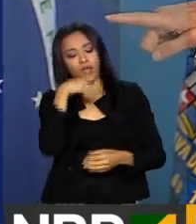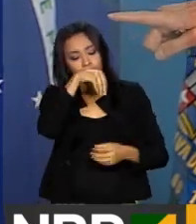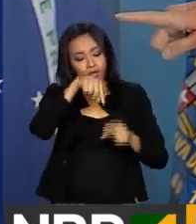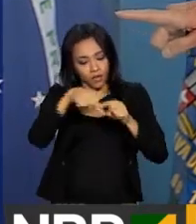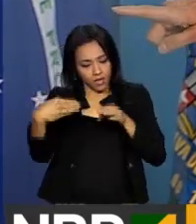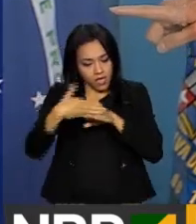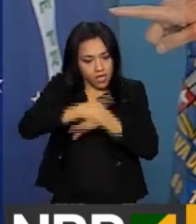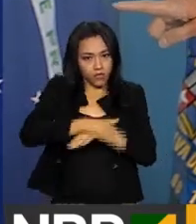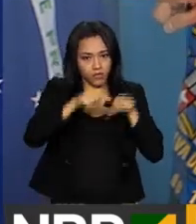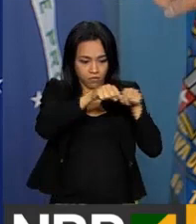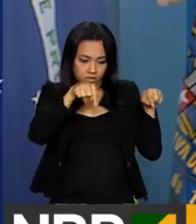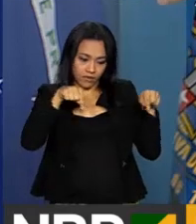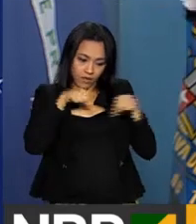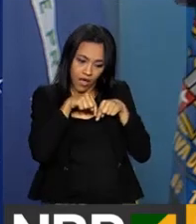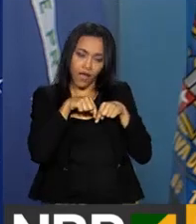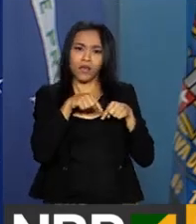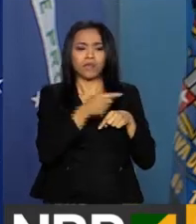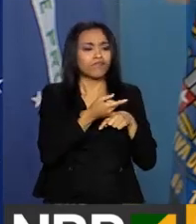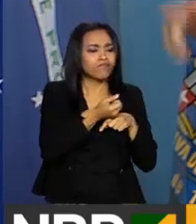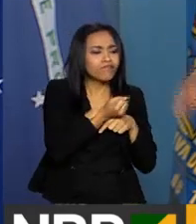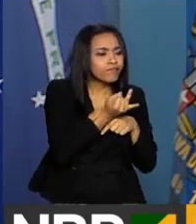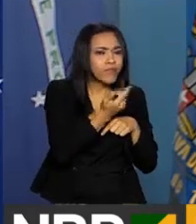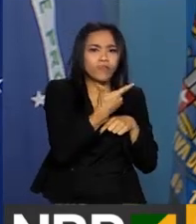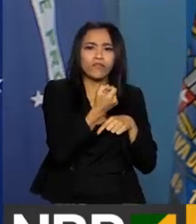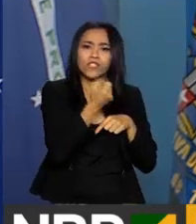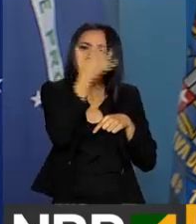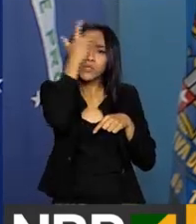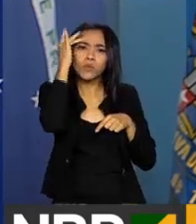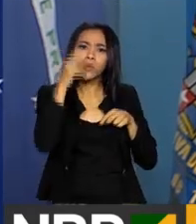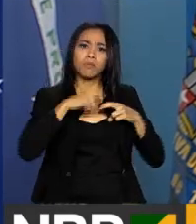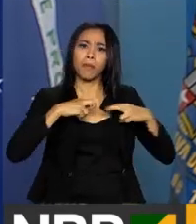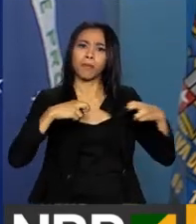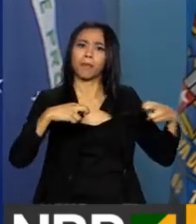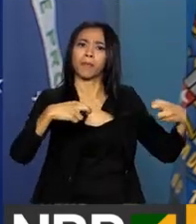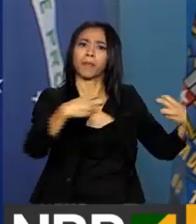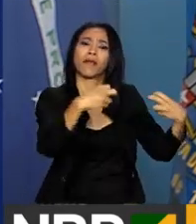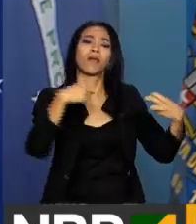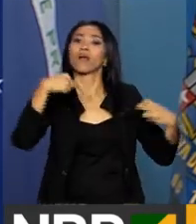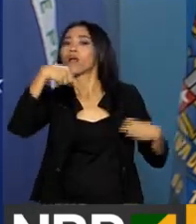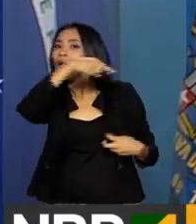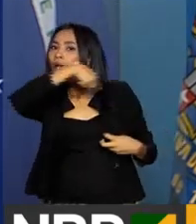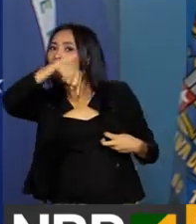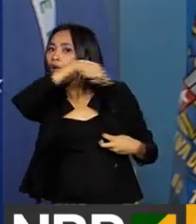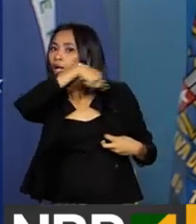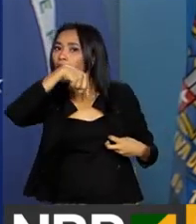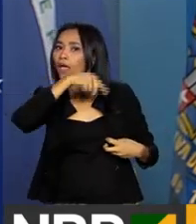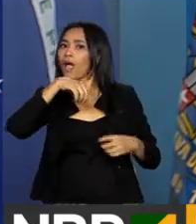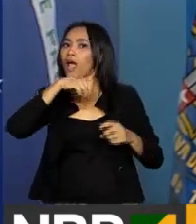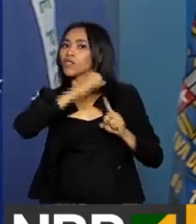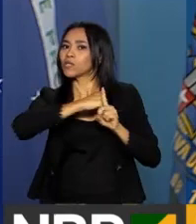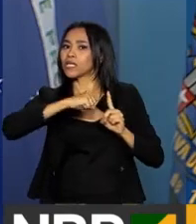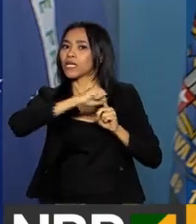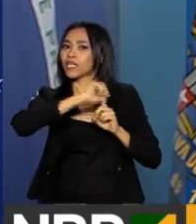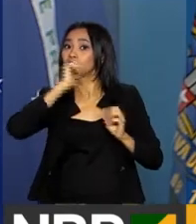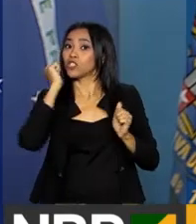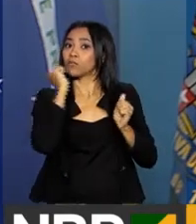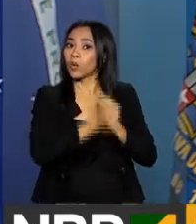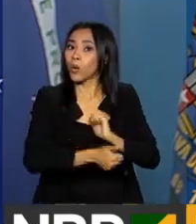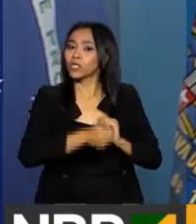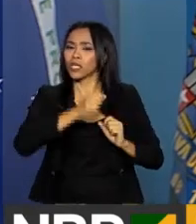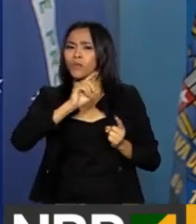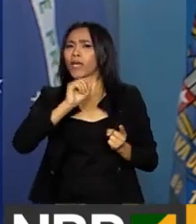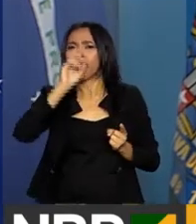onde eu vejo reunidos 20 pessoas que é a chamada sociedade esportiva corinthians é a